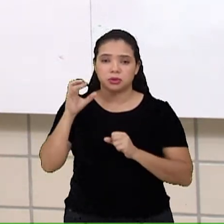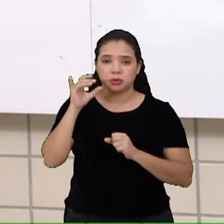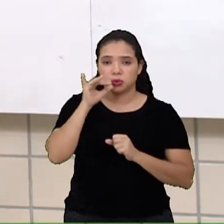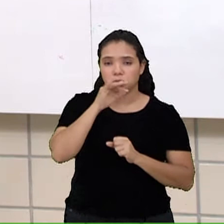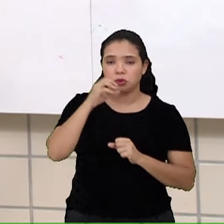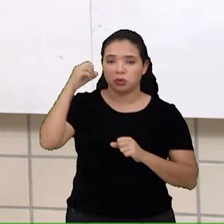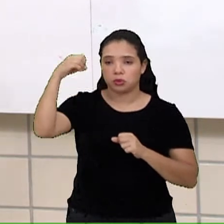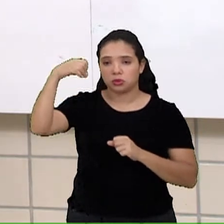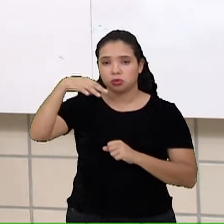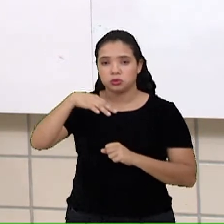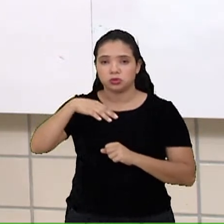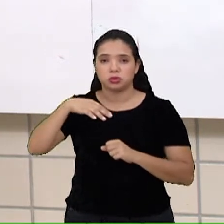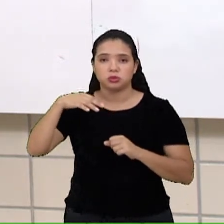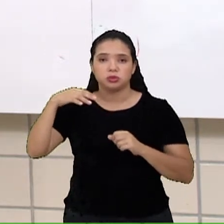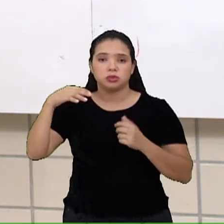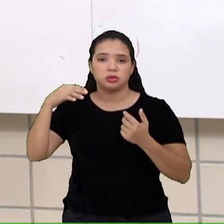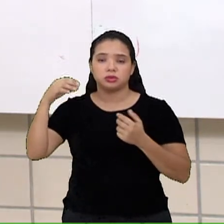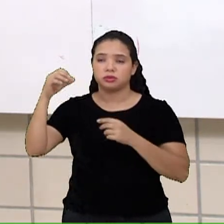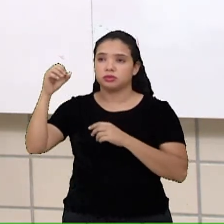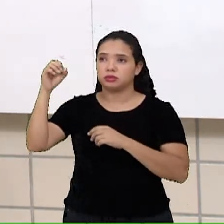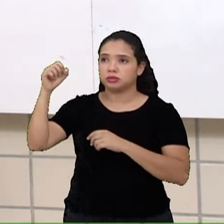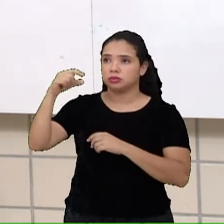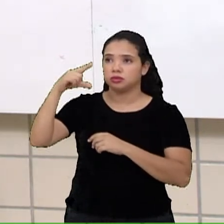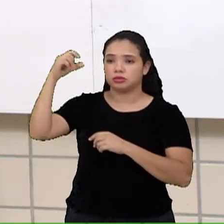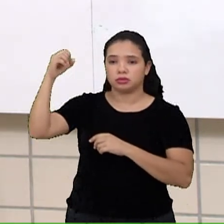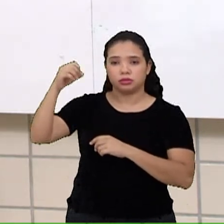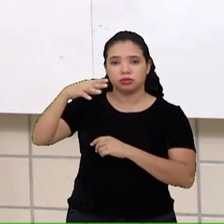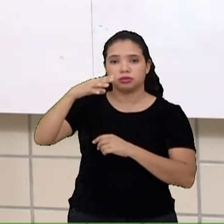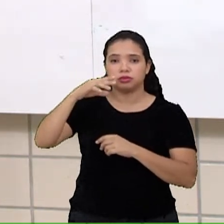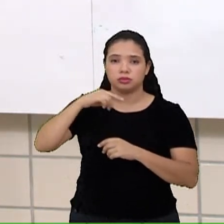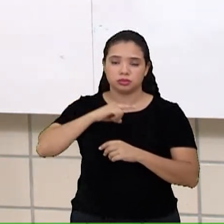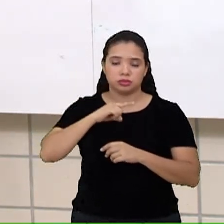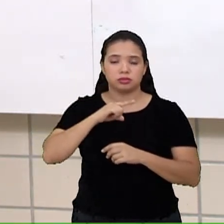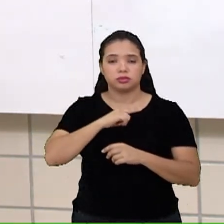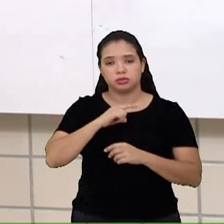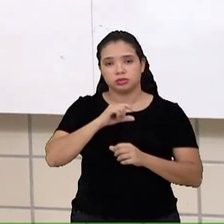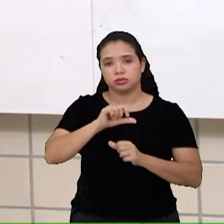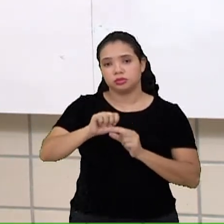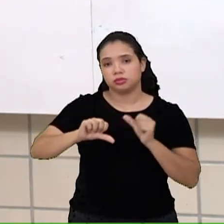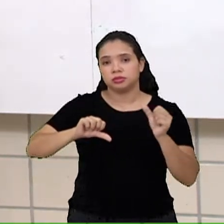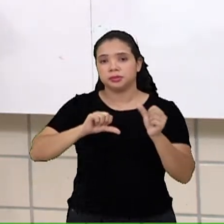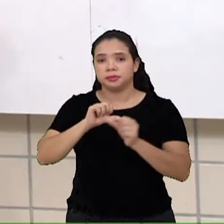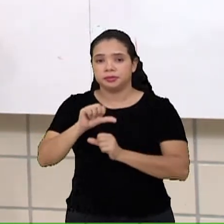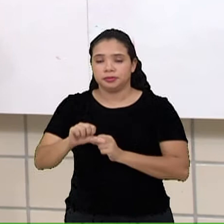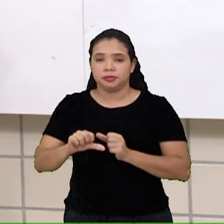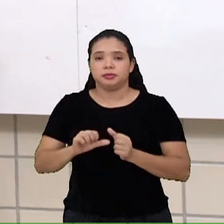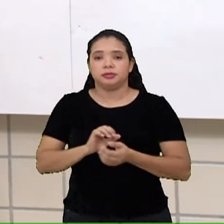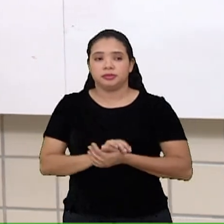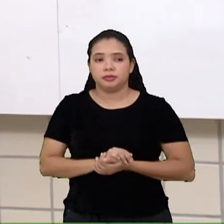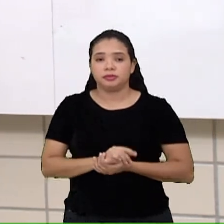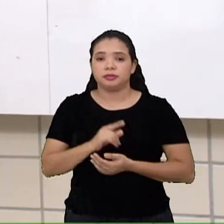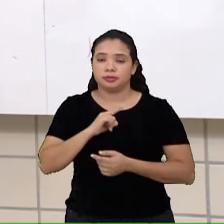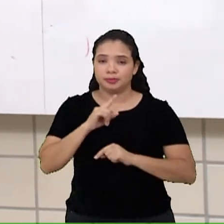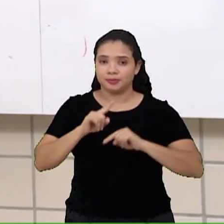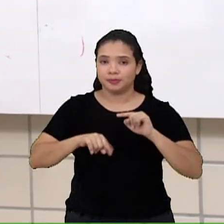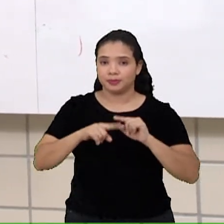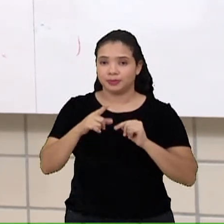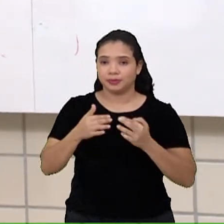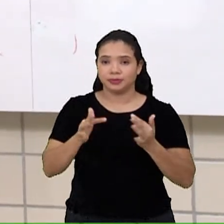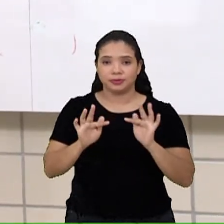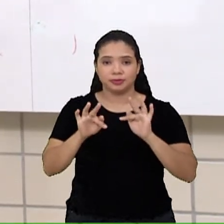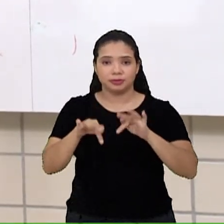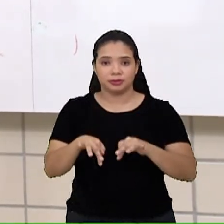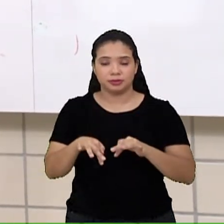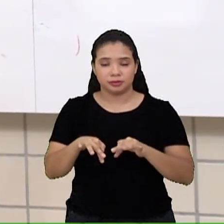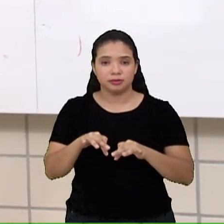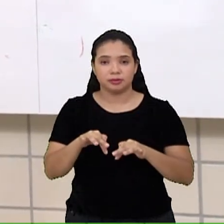né? Luminosidade. Quando ela passar para cá, ela vai ter uma precipitação, certo? E aqui eu vou ter um produto final, meu